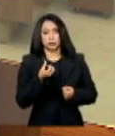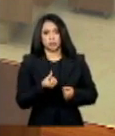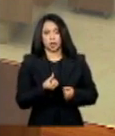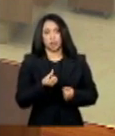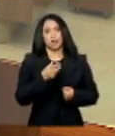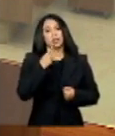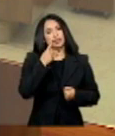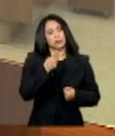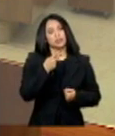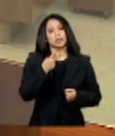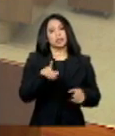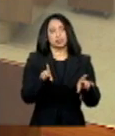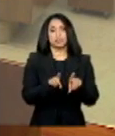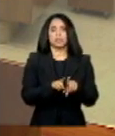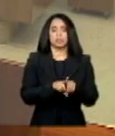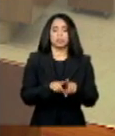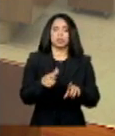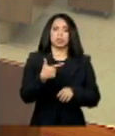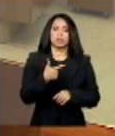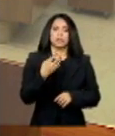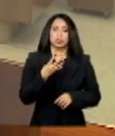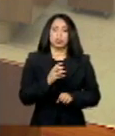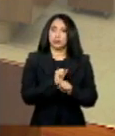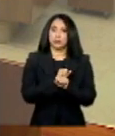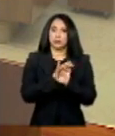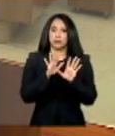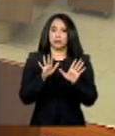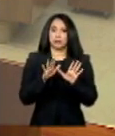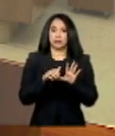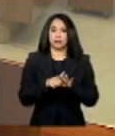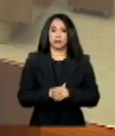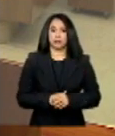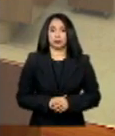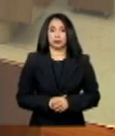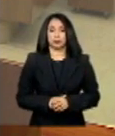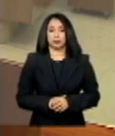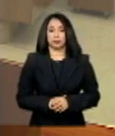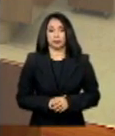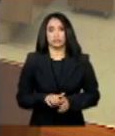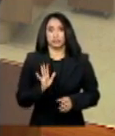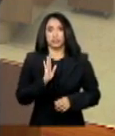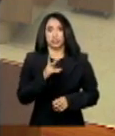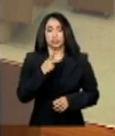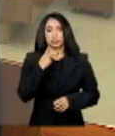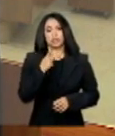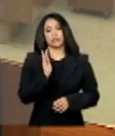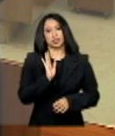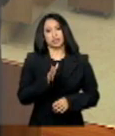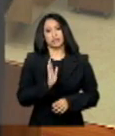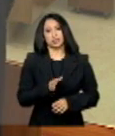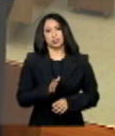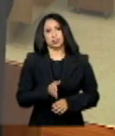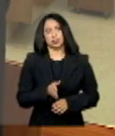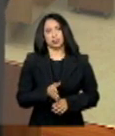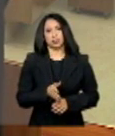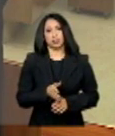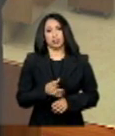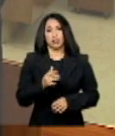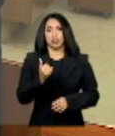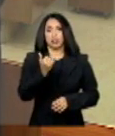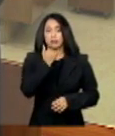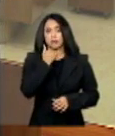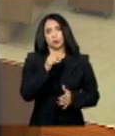ser em si só é esclarecimento da janela já que já não